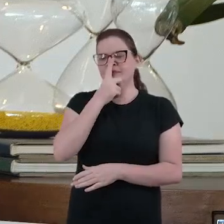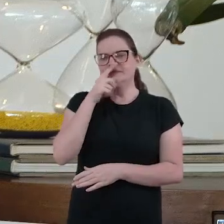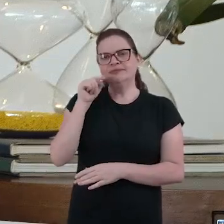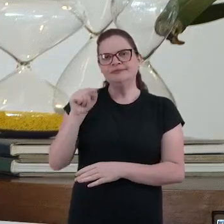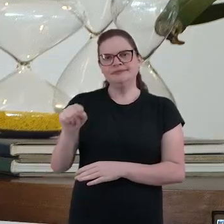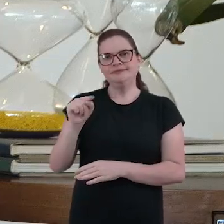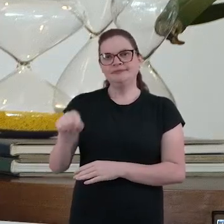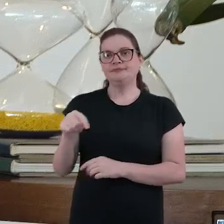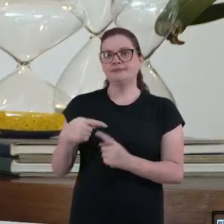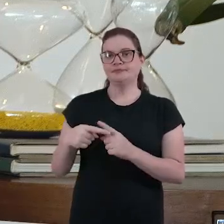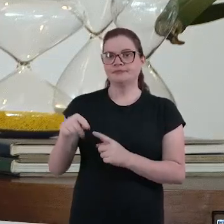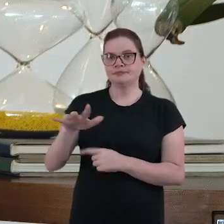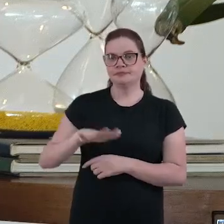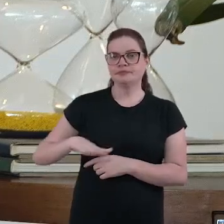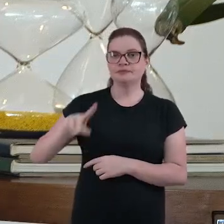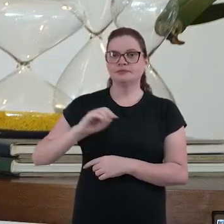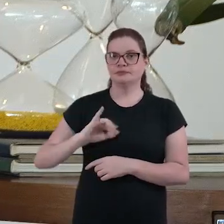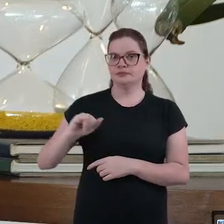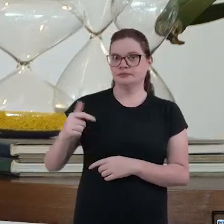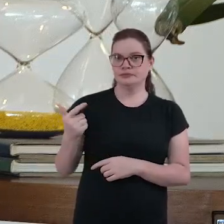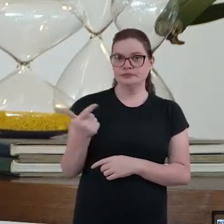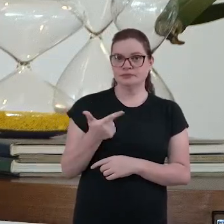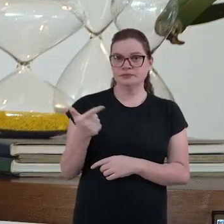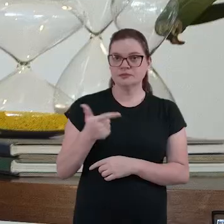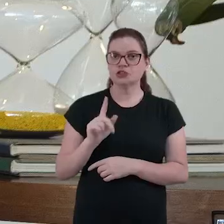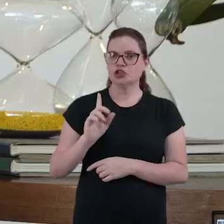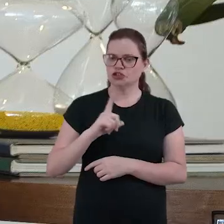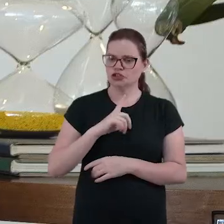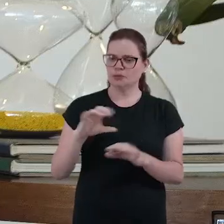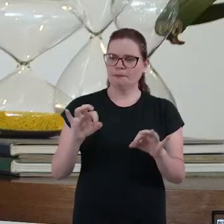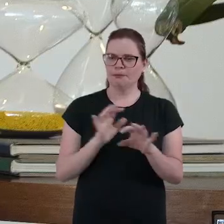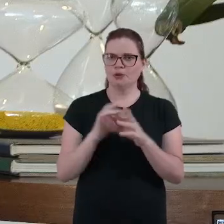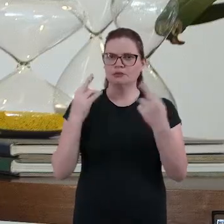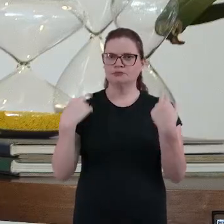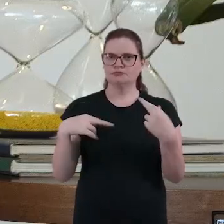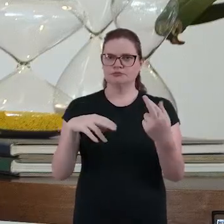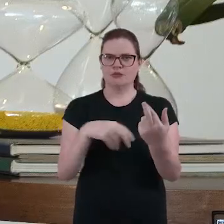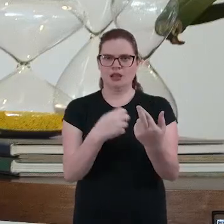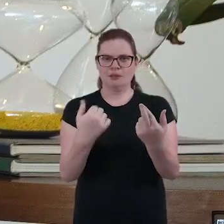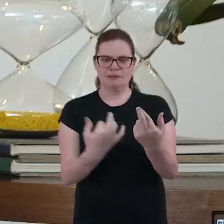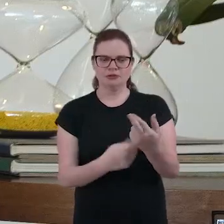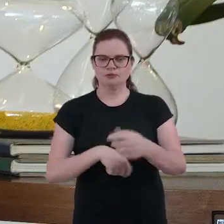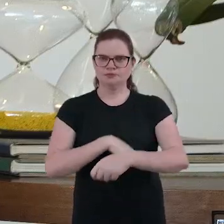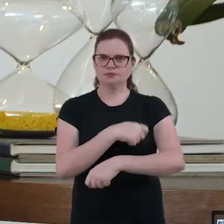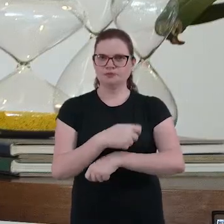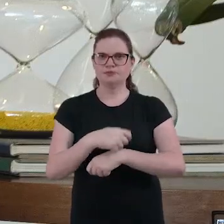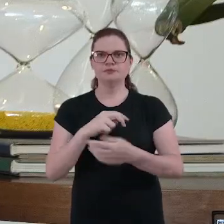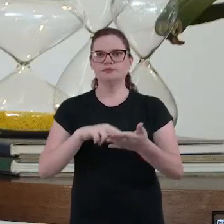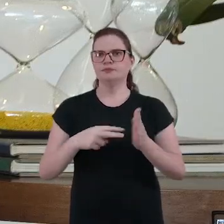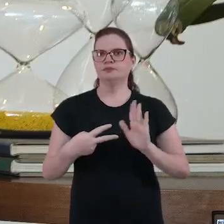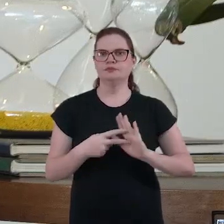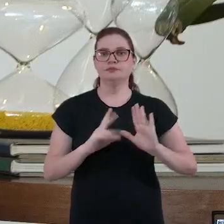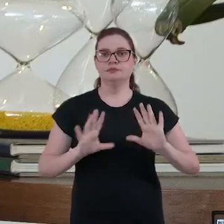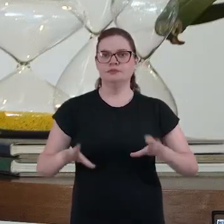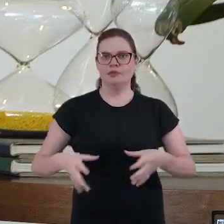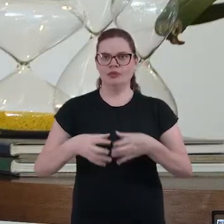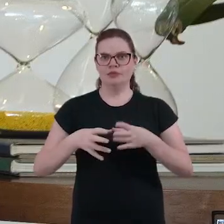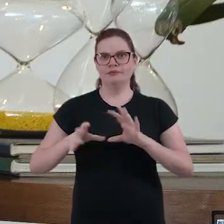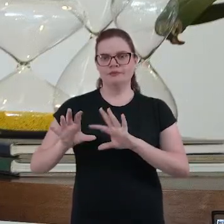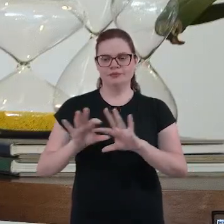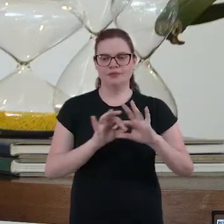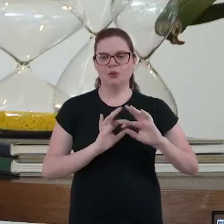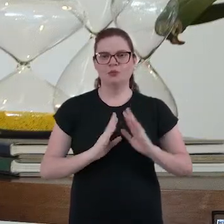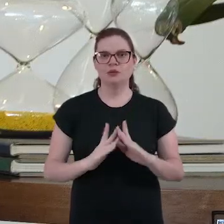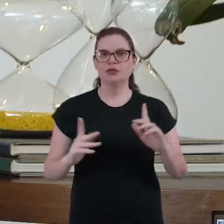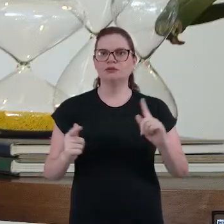o campo onde Jacó buscou o seu guisado, a comunhão da igreja, a bênção no rebanho. Esse é o campo que o